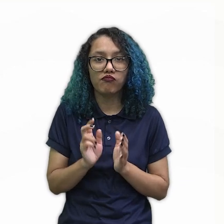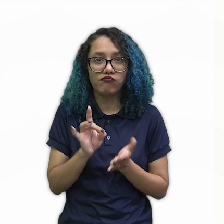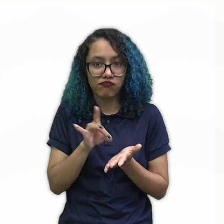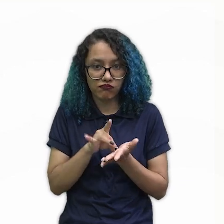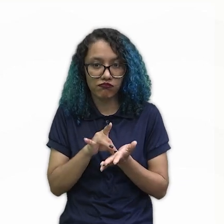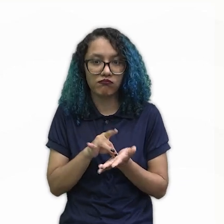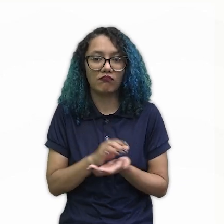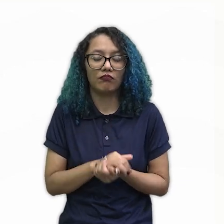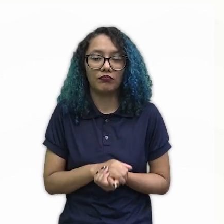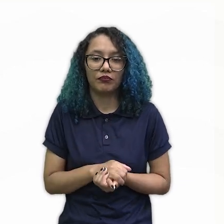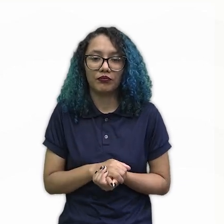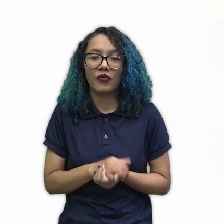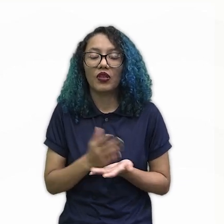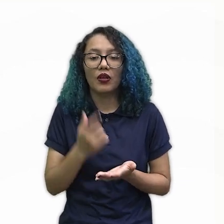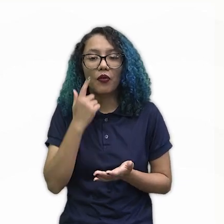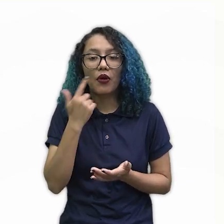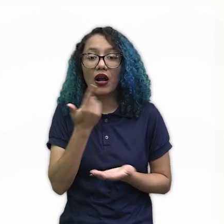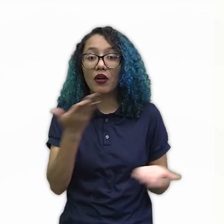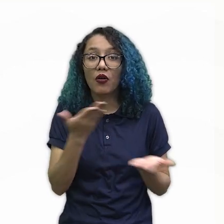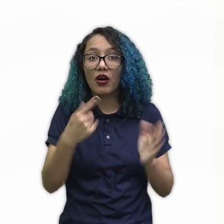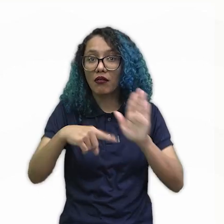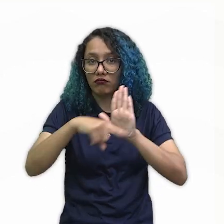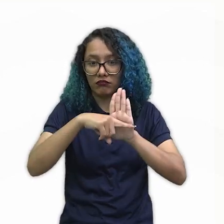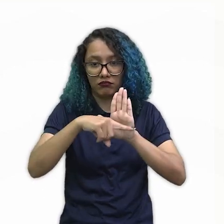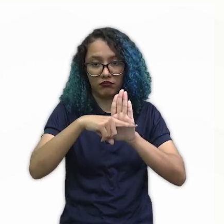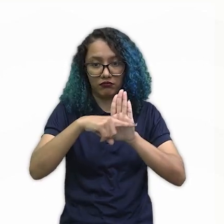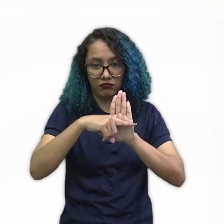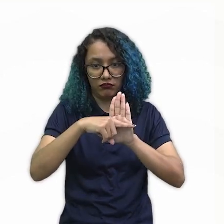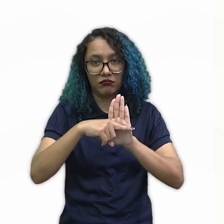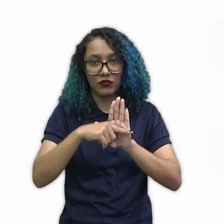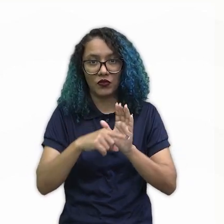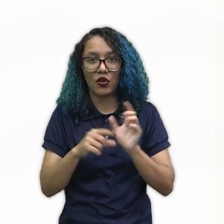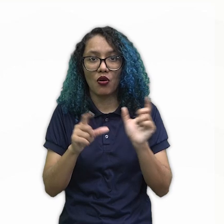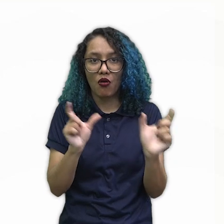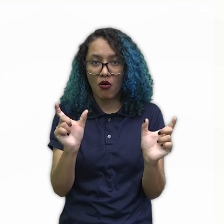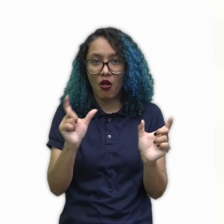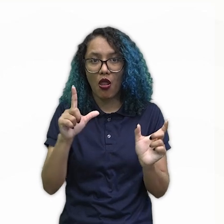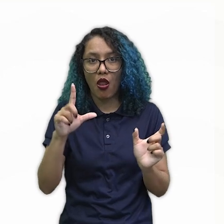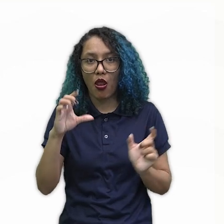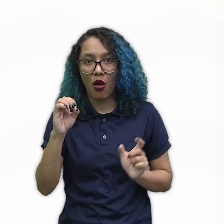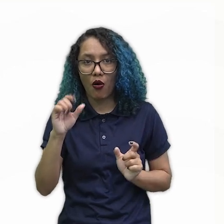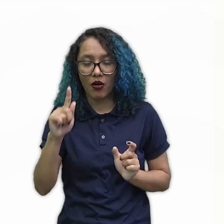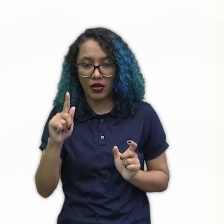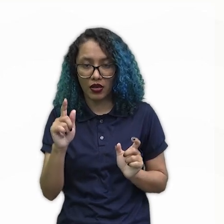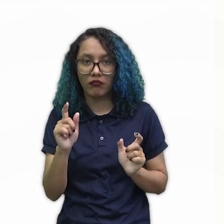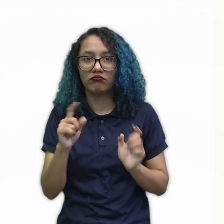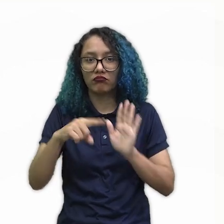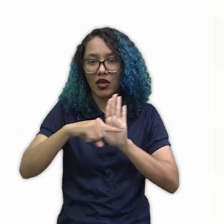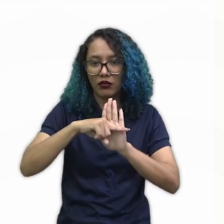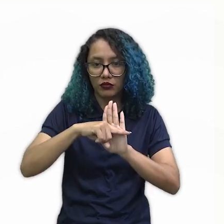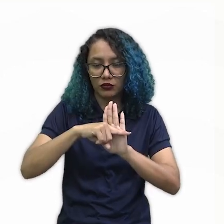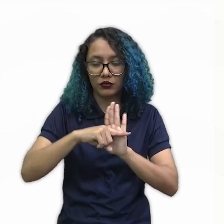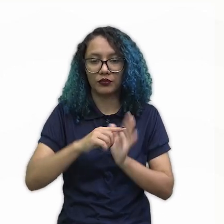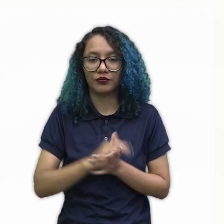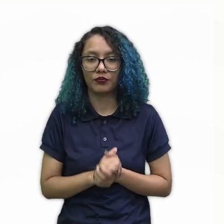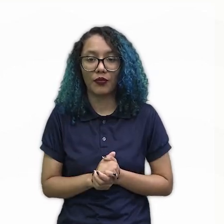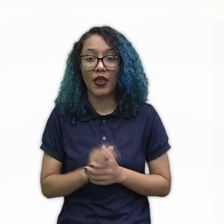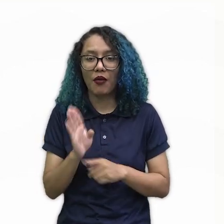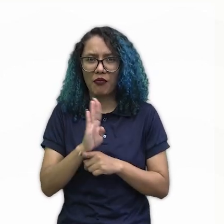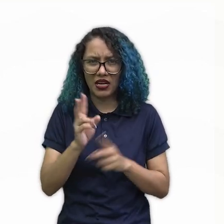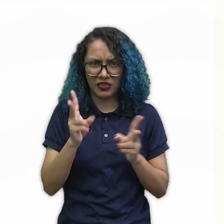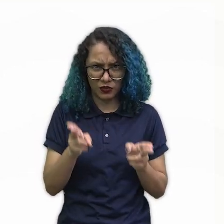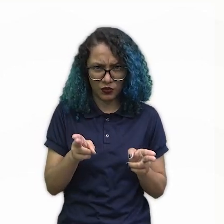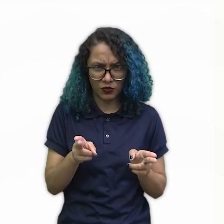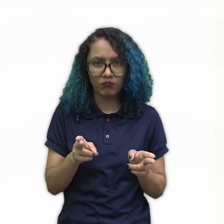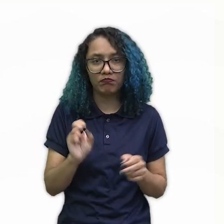vê uma subtração entre dois logaritmos. Tudo bem? Observa agora a base. A base é